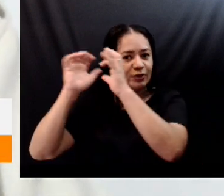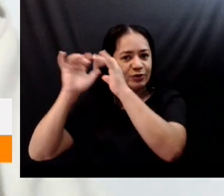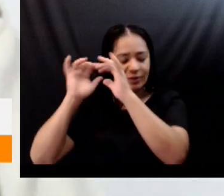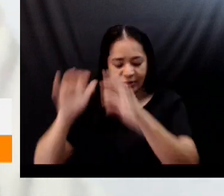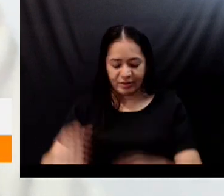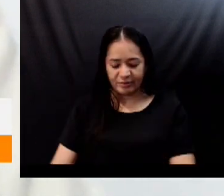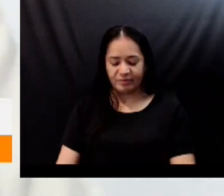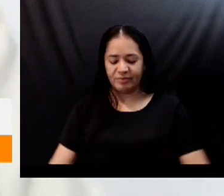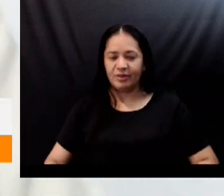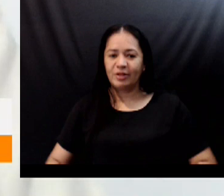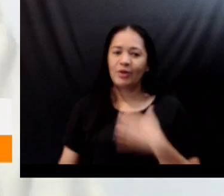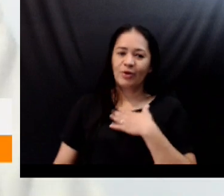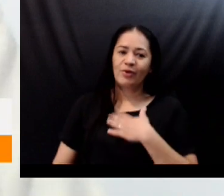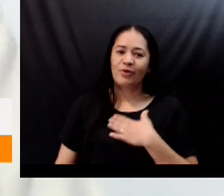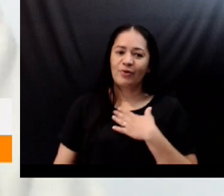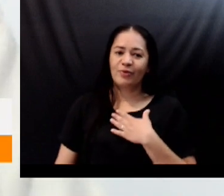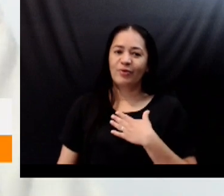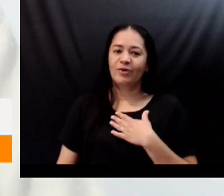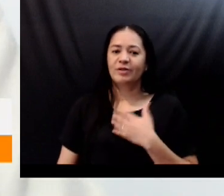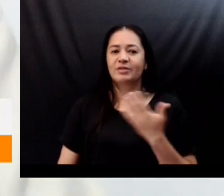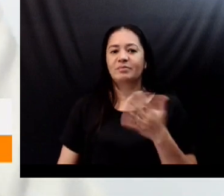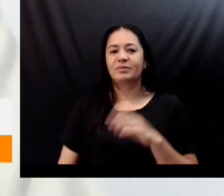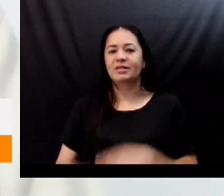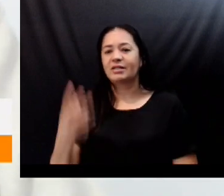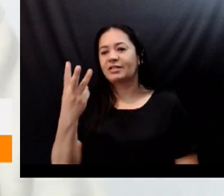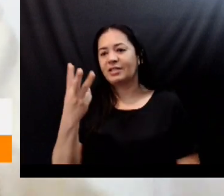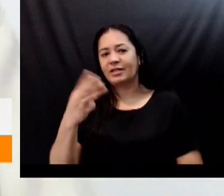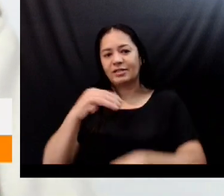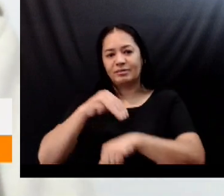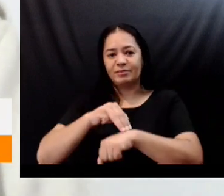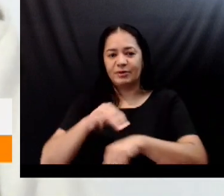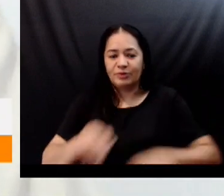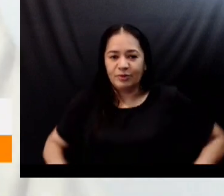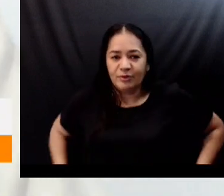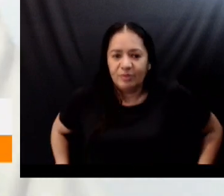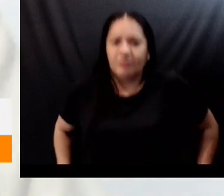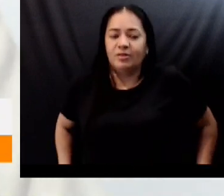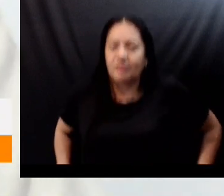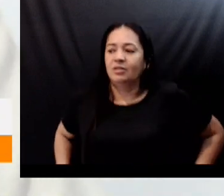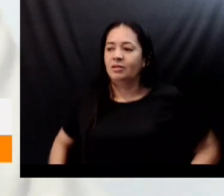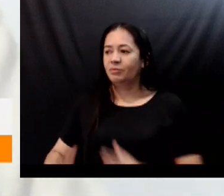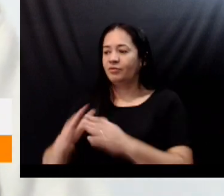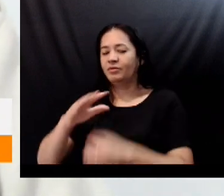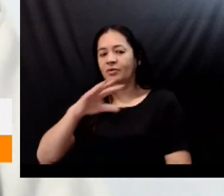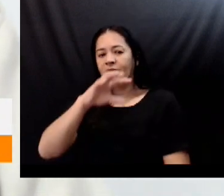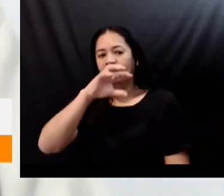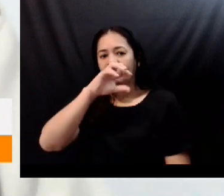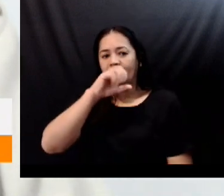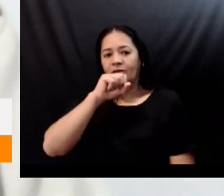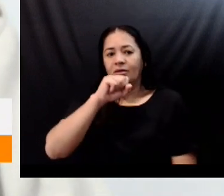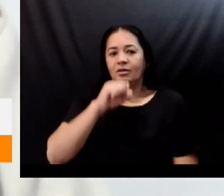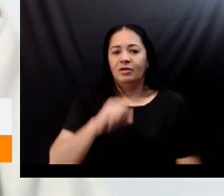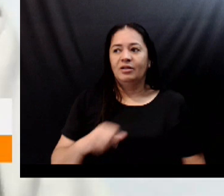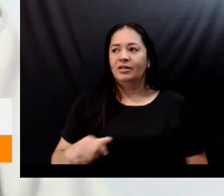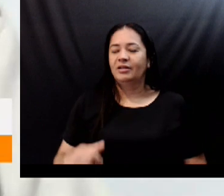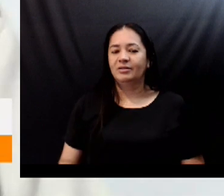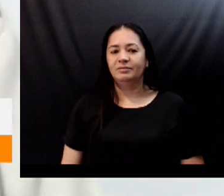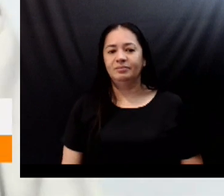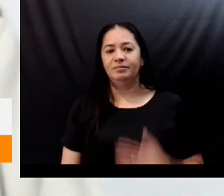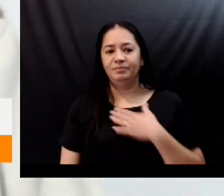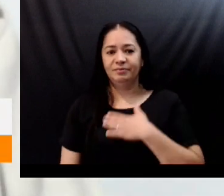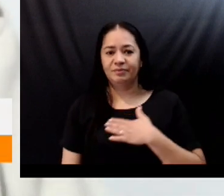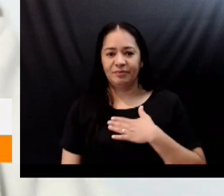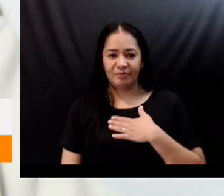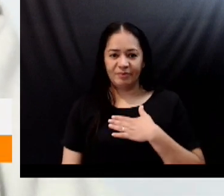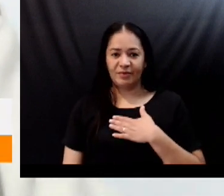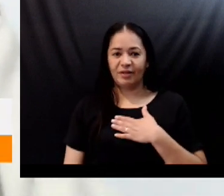do 3 minutos de férias, que eu peço para a pessoa respirar profundamente, se levar para um lugar de férias. Eu gosto de pausas estratégicas do